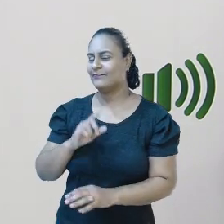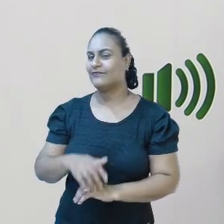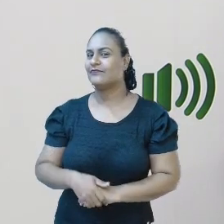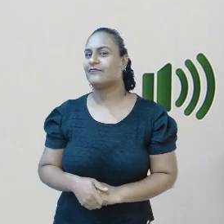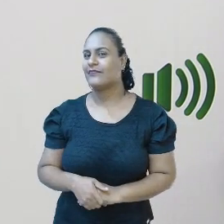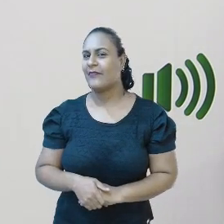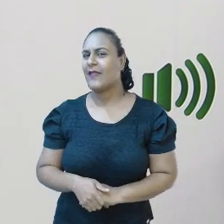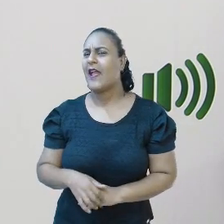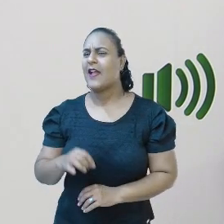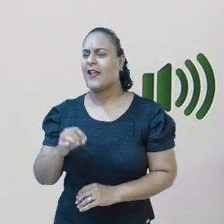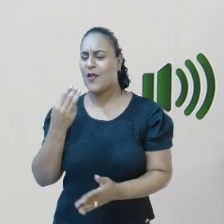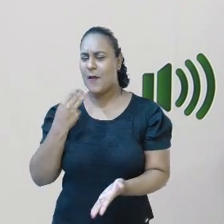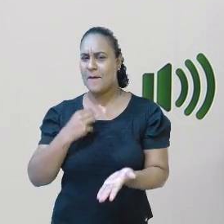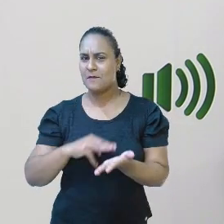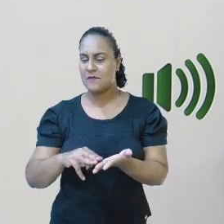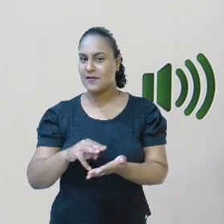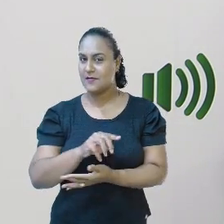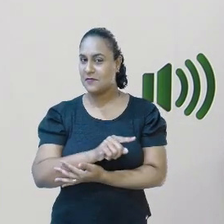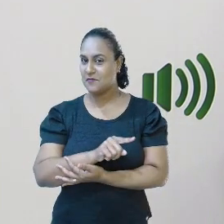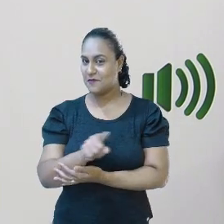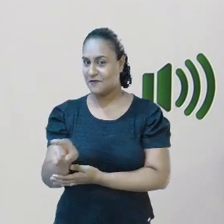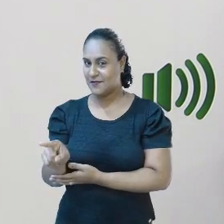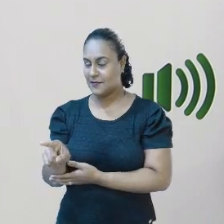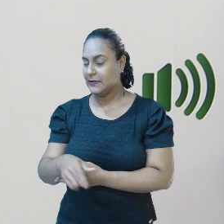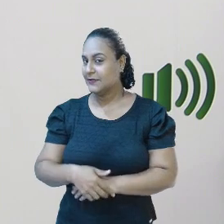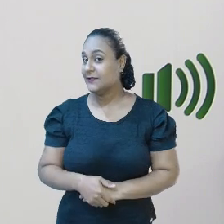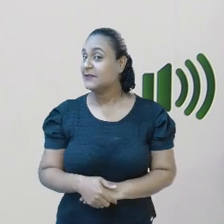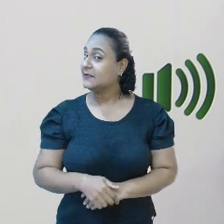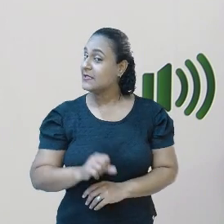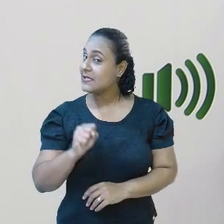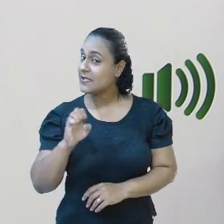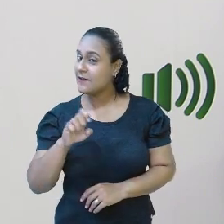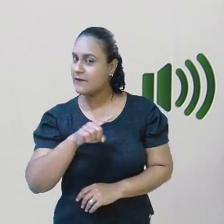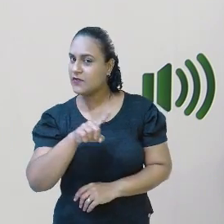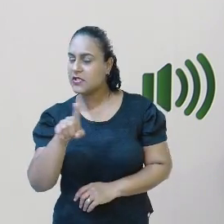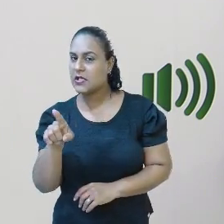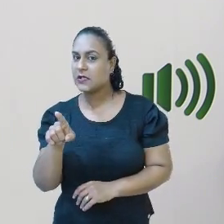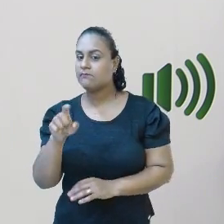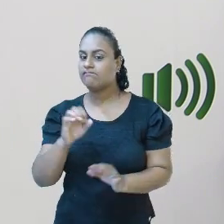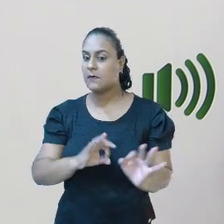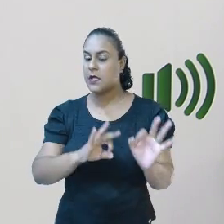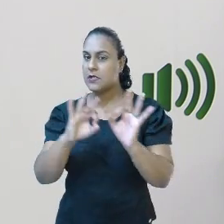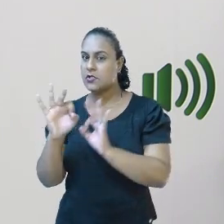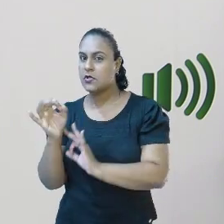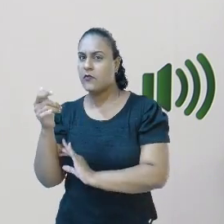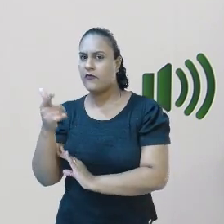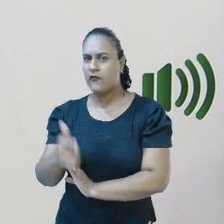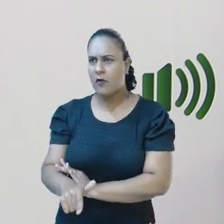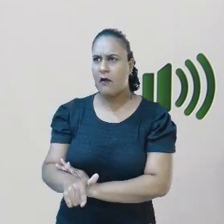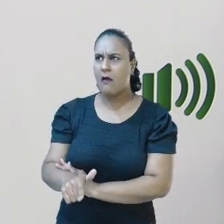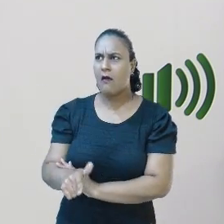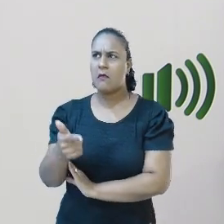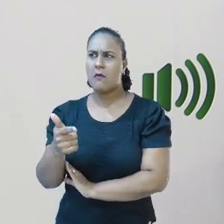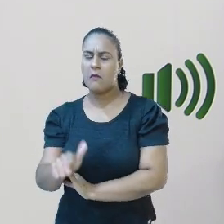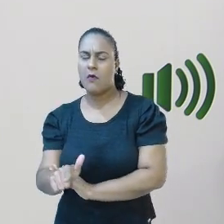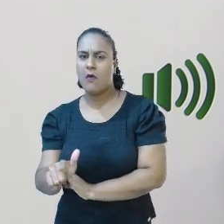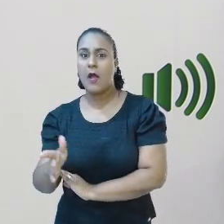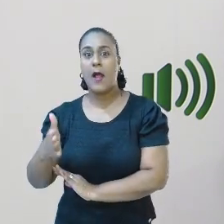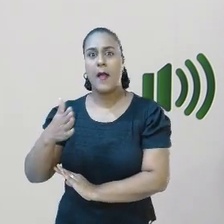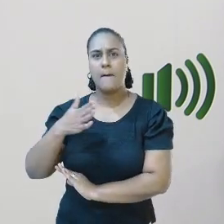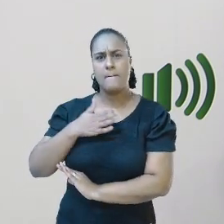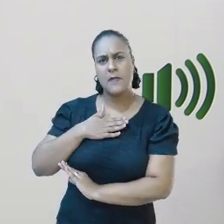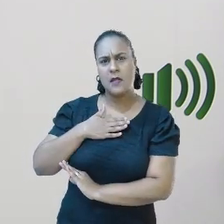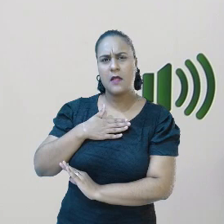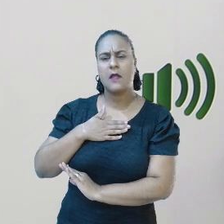um velho recado. Bom, se vocês querem rever essa aula algumas vezes, assistir tanto a minha aula